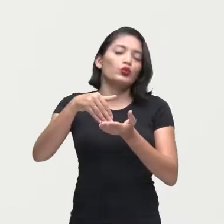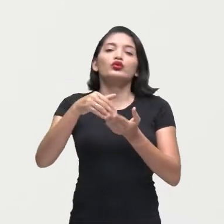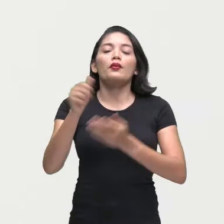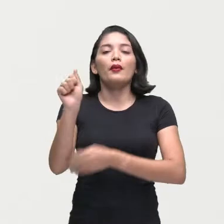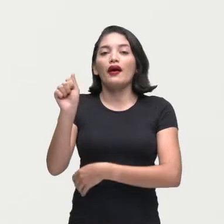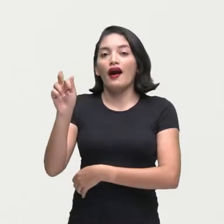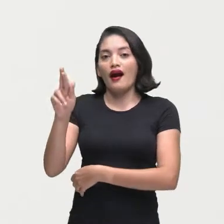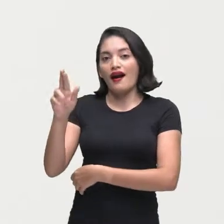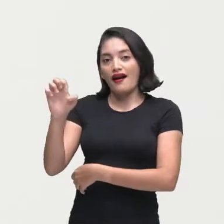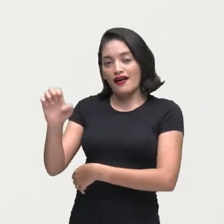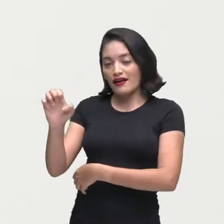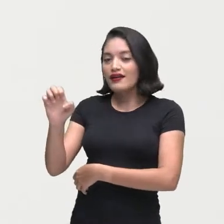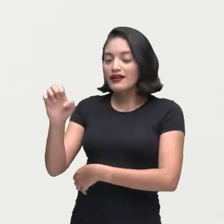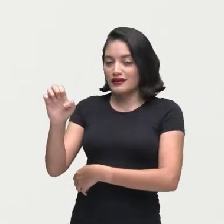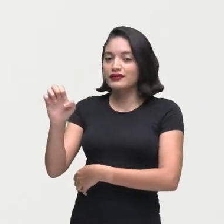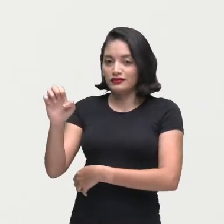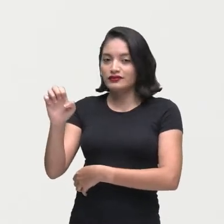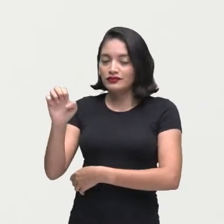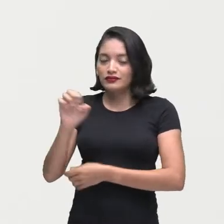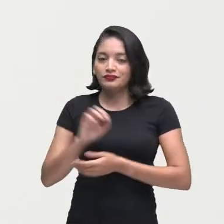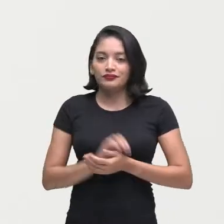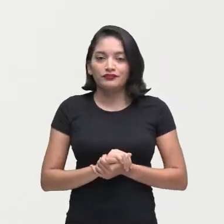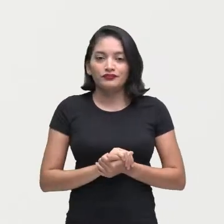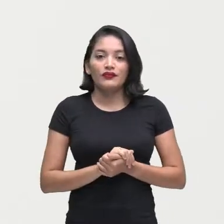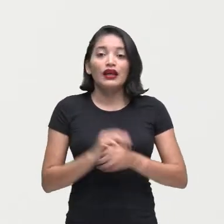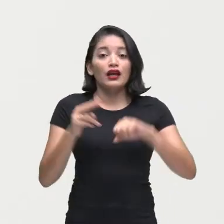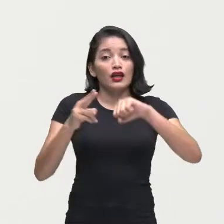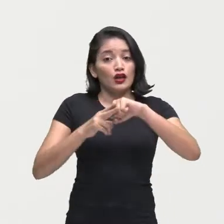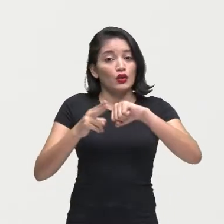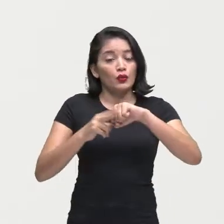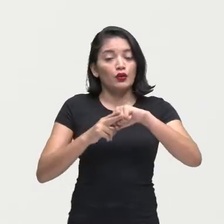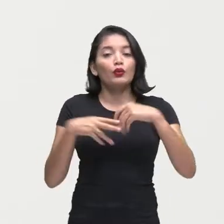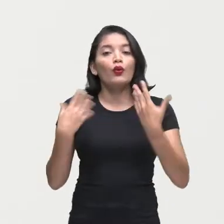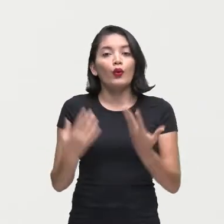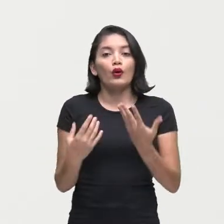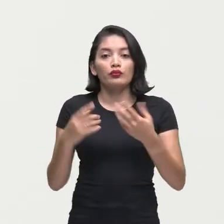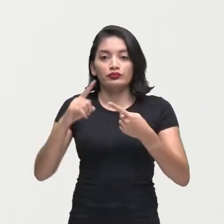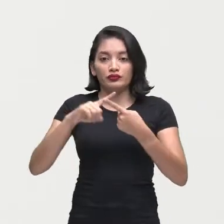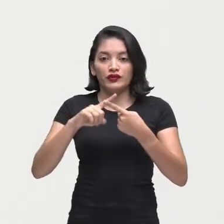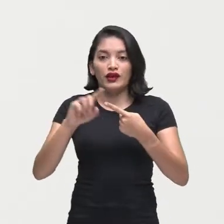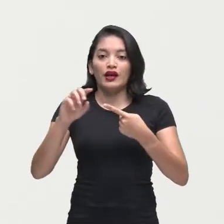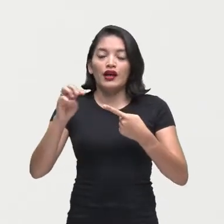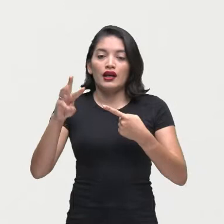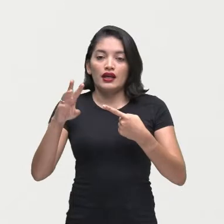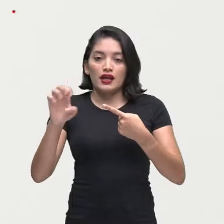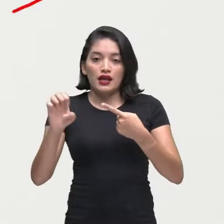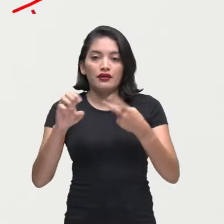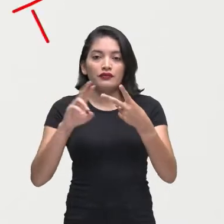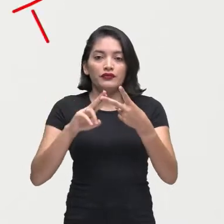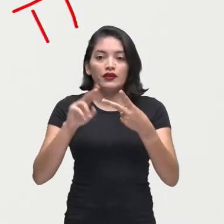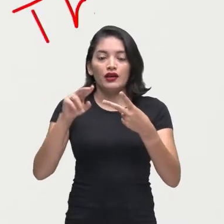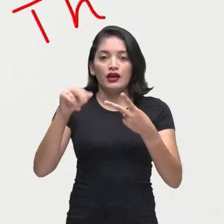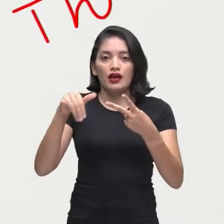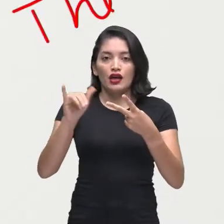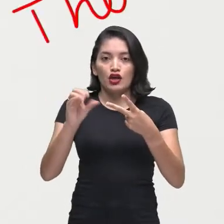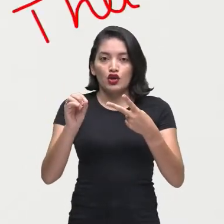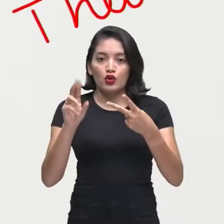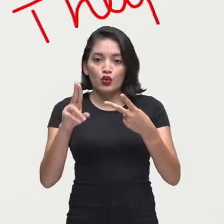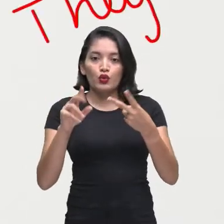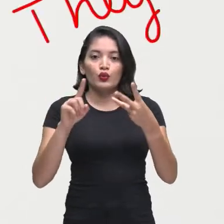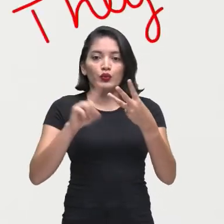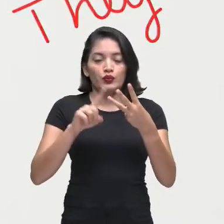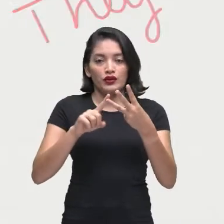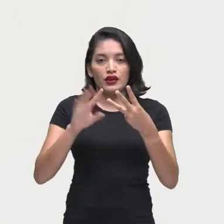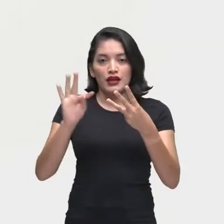ar tão que a gente conjuga com os pronomes Wii e eu e Day